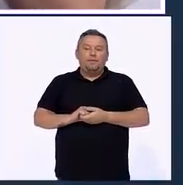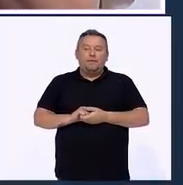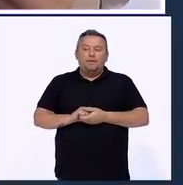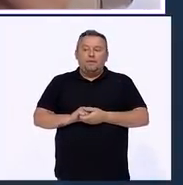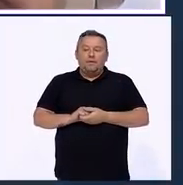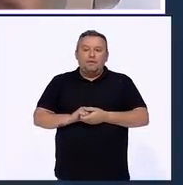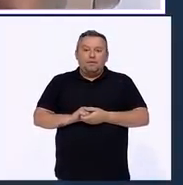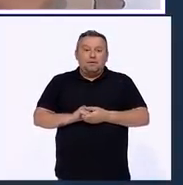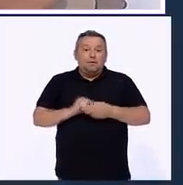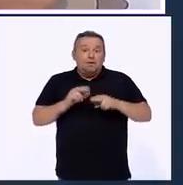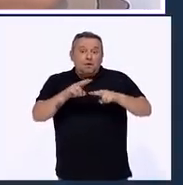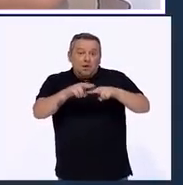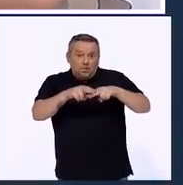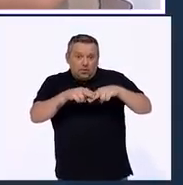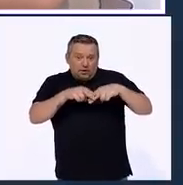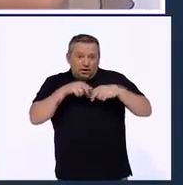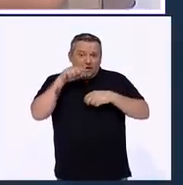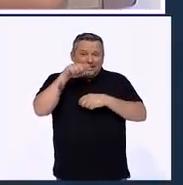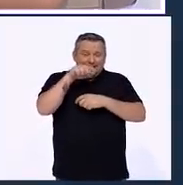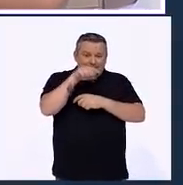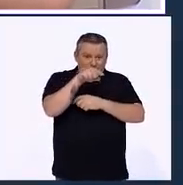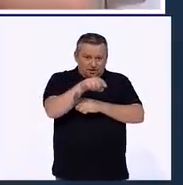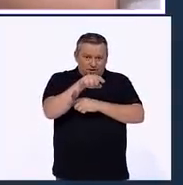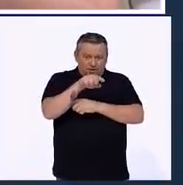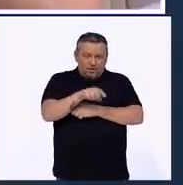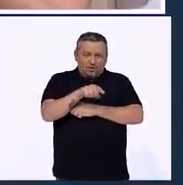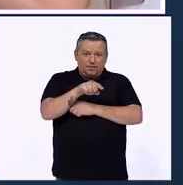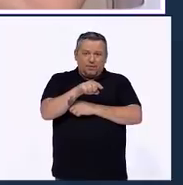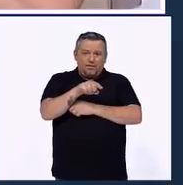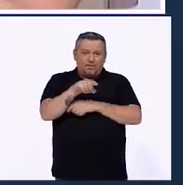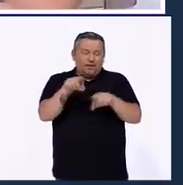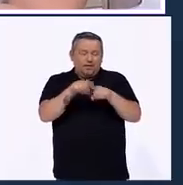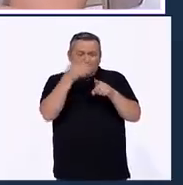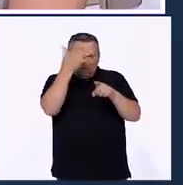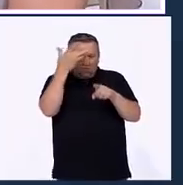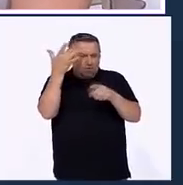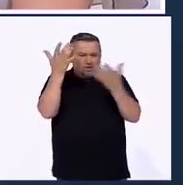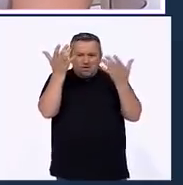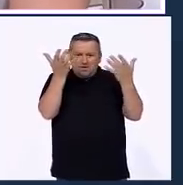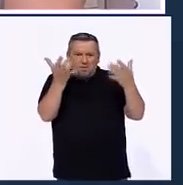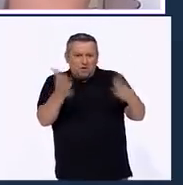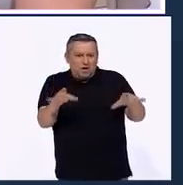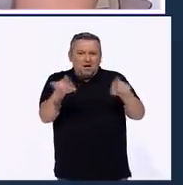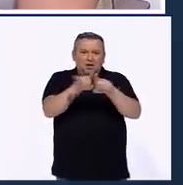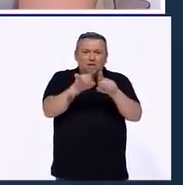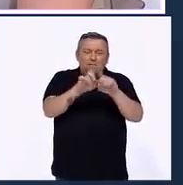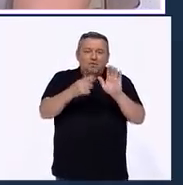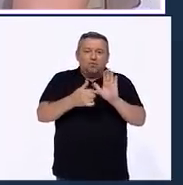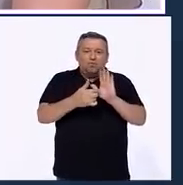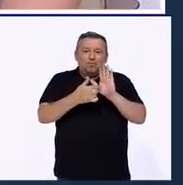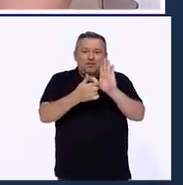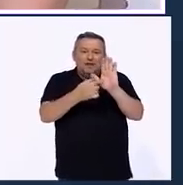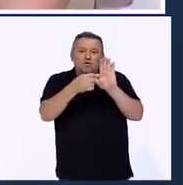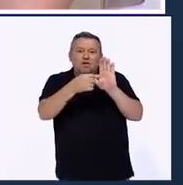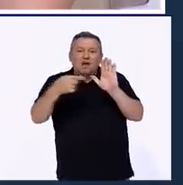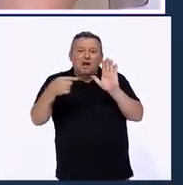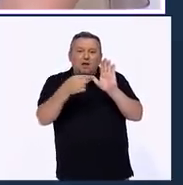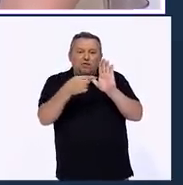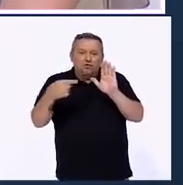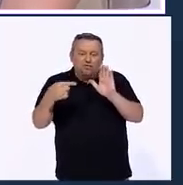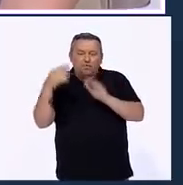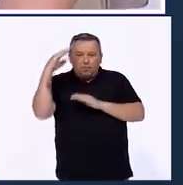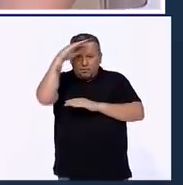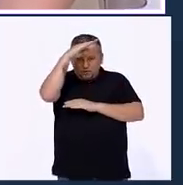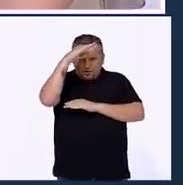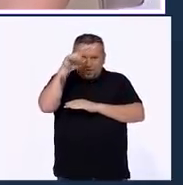Por causa dessa rejeição e por causa dessa projeção negativa, você acredita